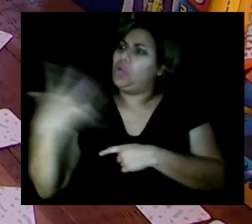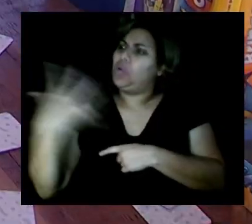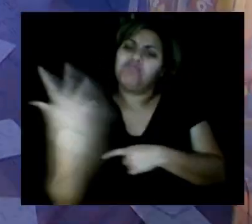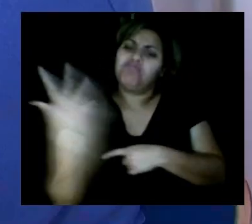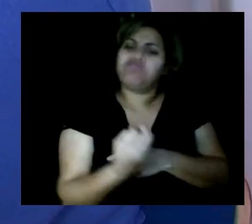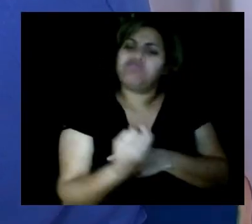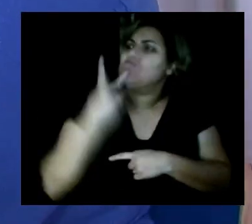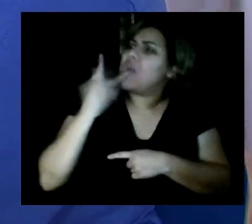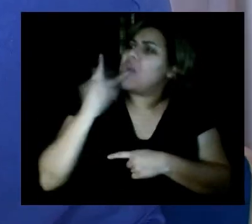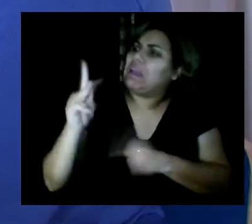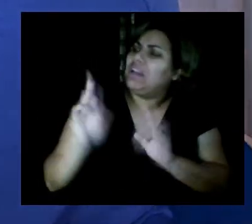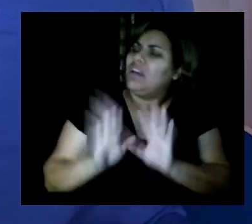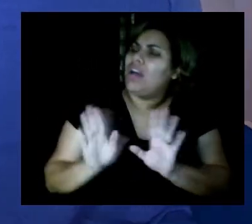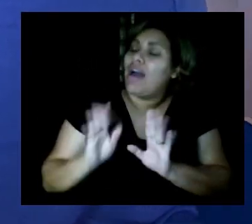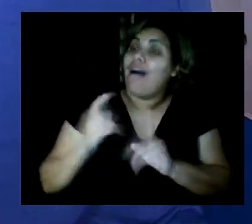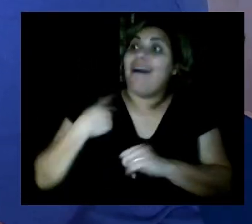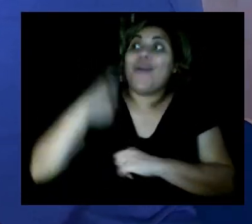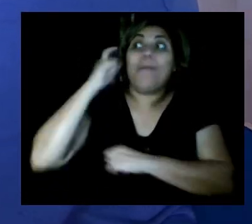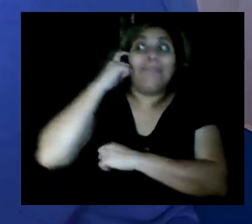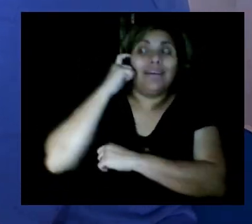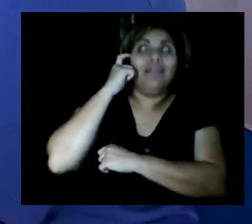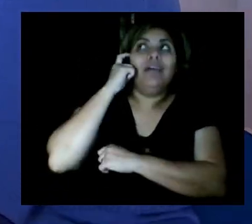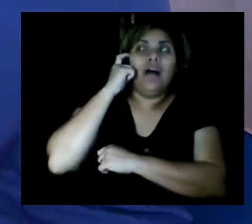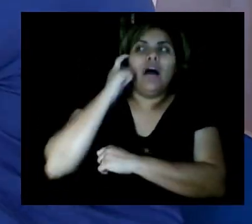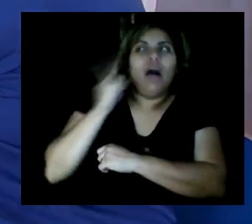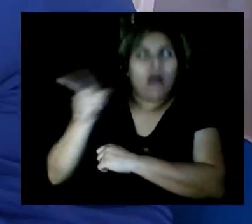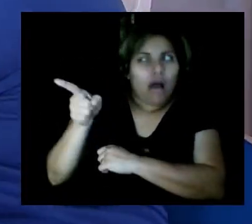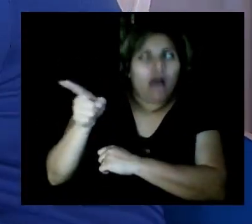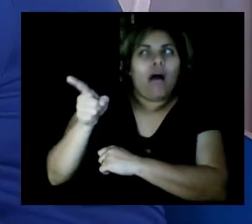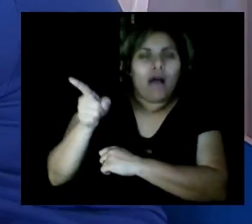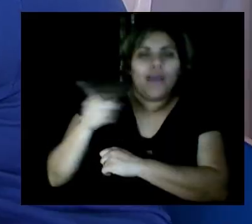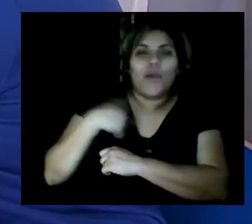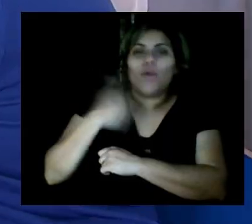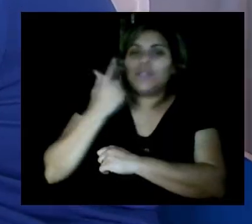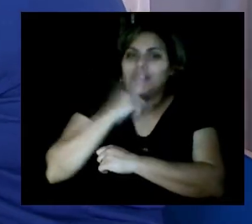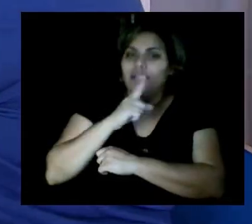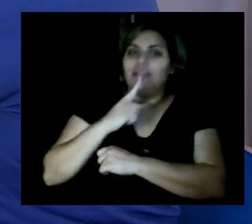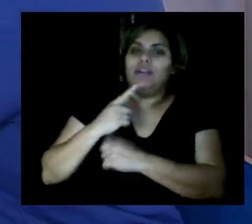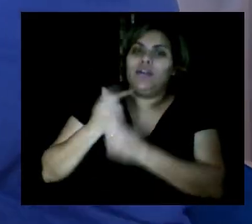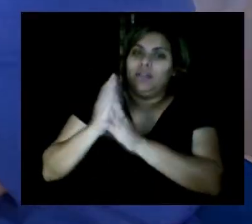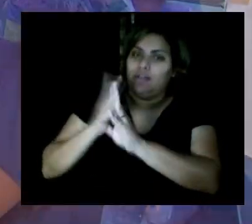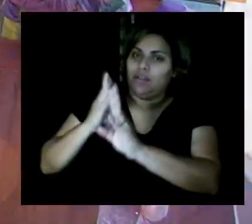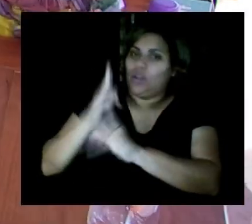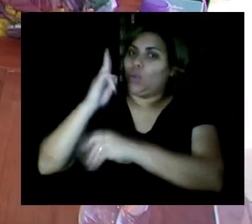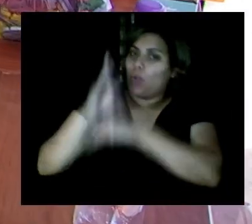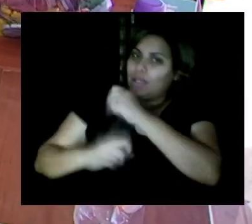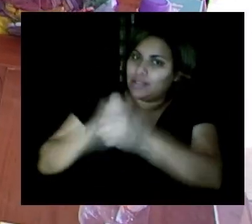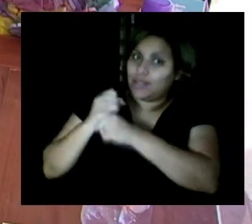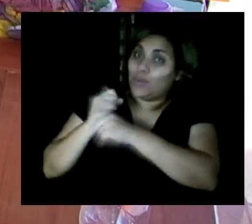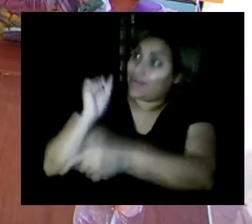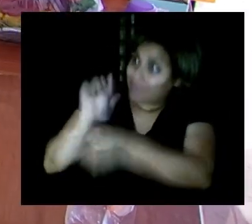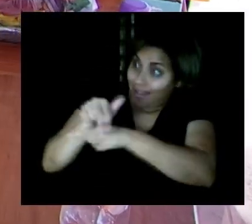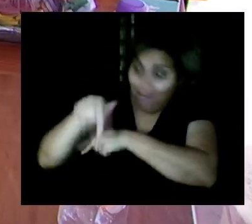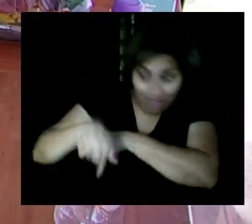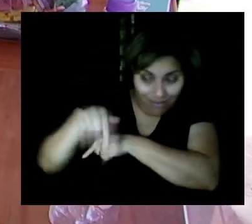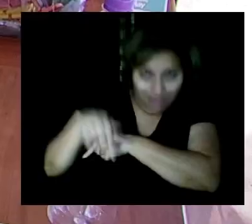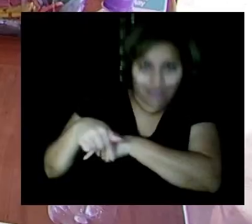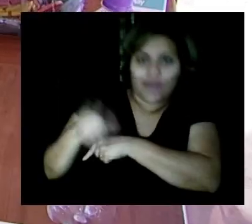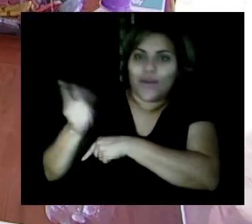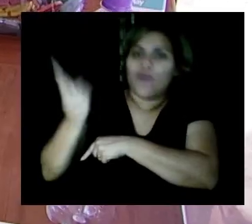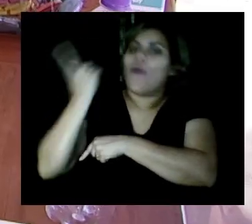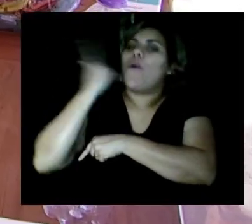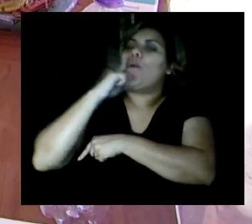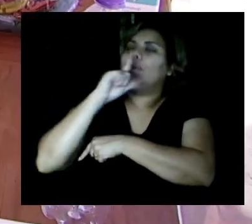falei, através disso aí que a gente conseguiu o encaminhamento, eu fiquei 2 anos na lista de espera para conseguir entrar aqui. Consegui, graças a Deus,